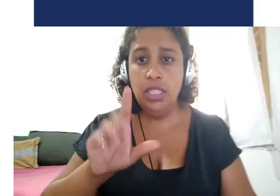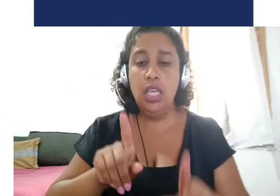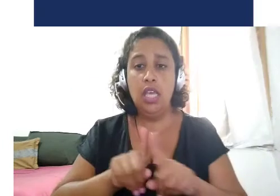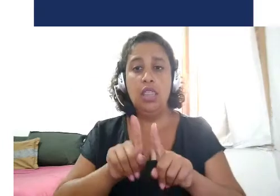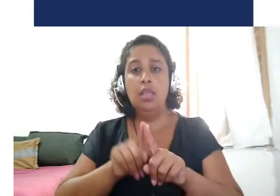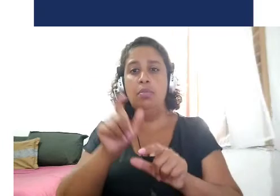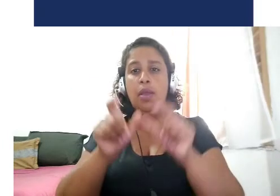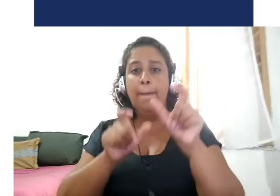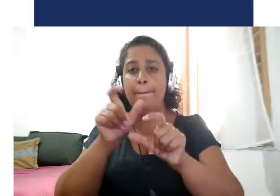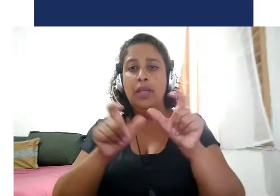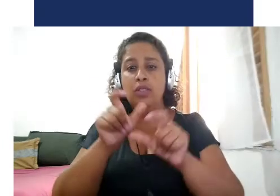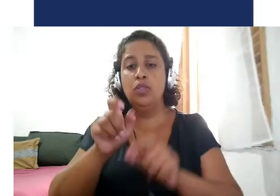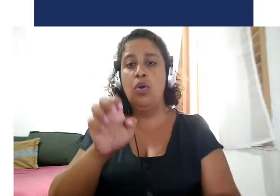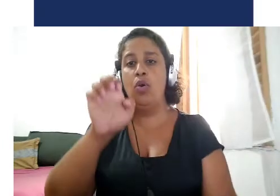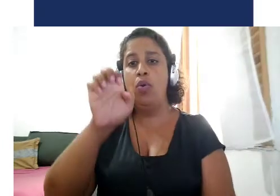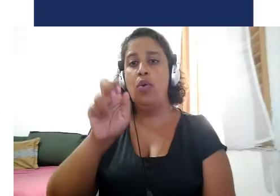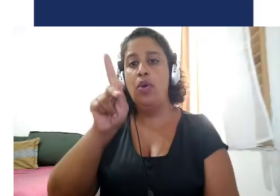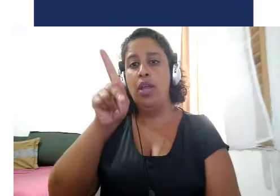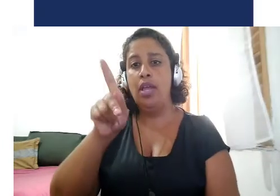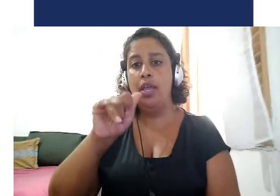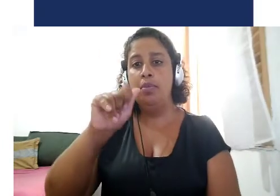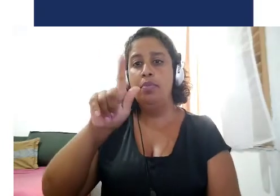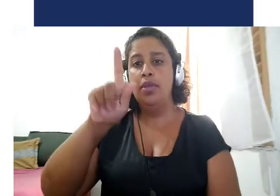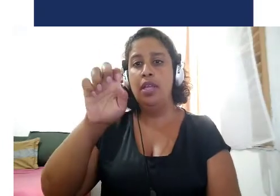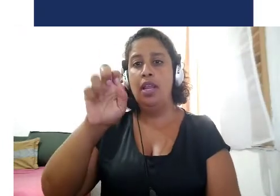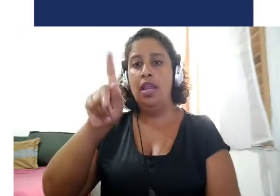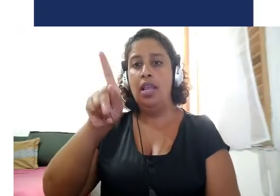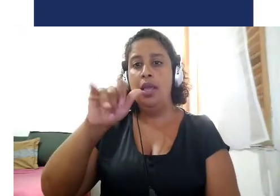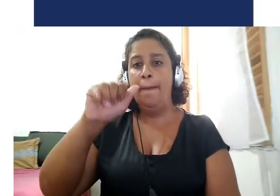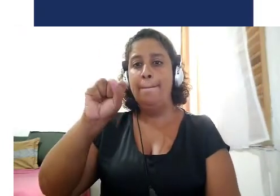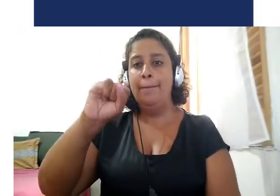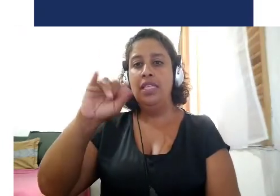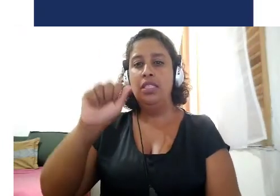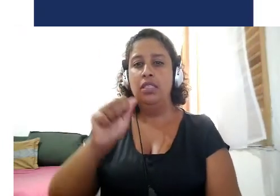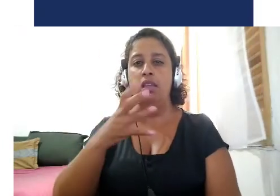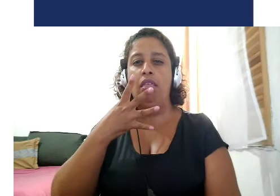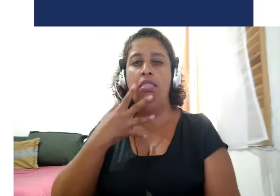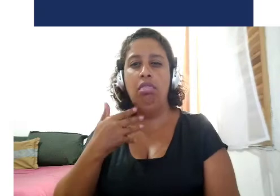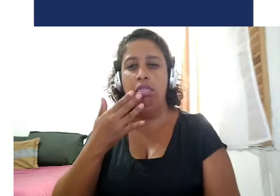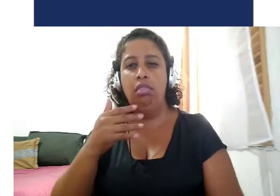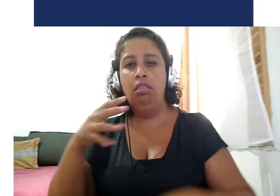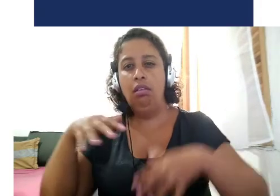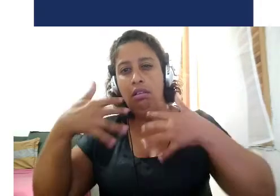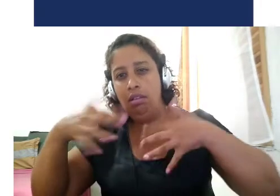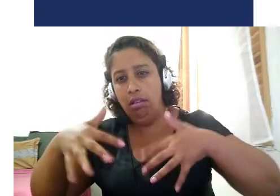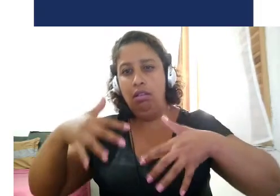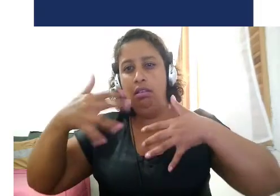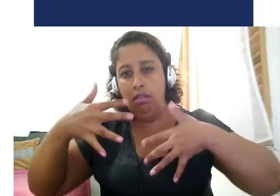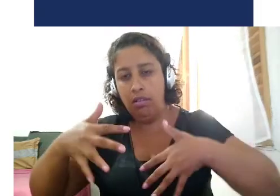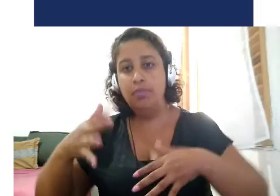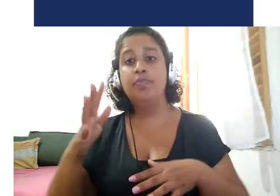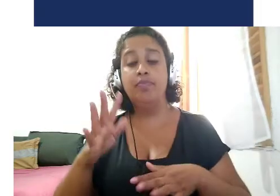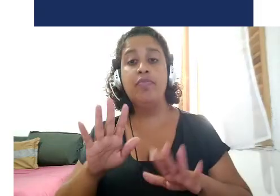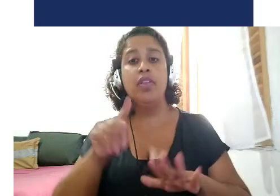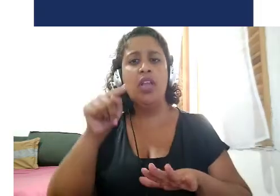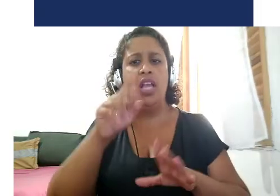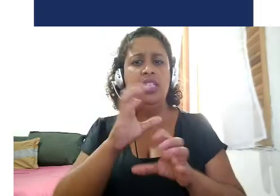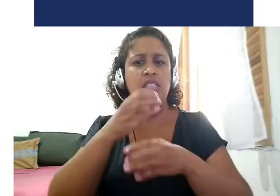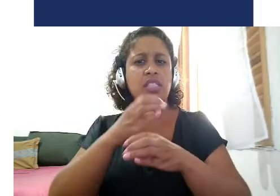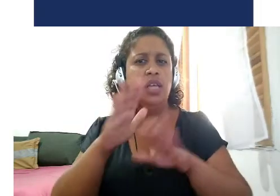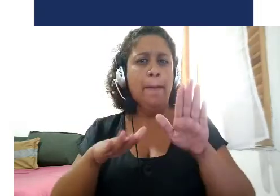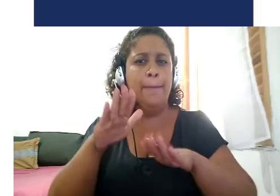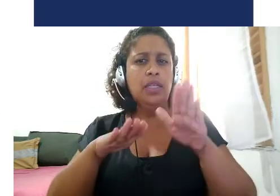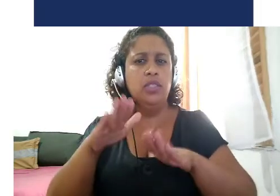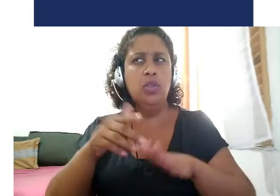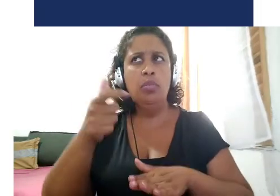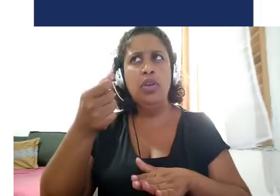potencial pós-sináptico excitatório, que são pequenas despolarizações do nosso neurônio sem atingir o limiar. E aí